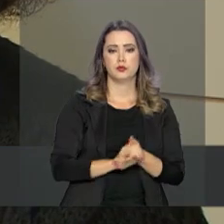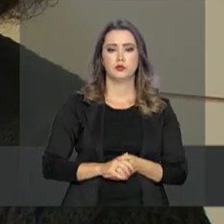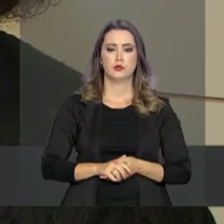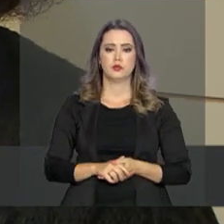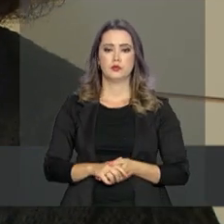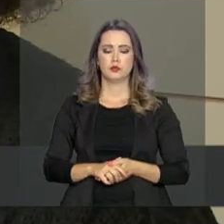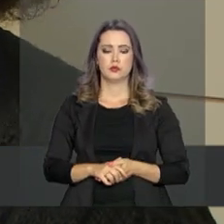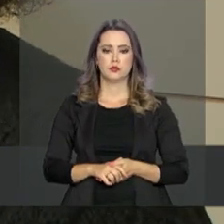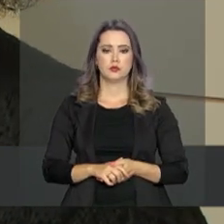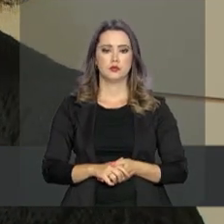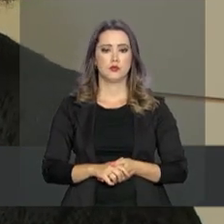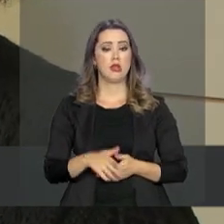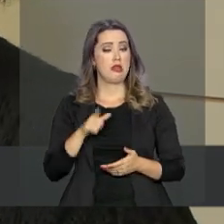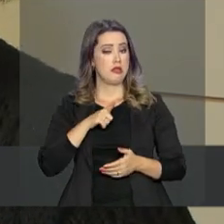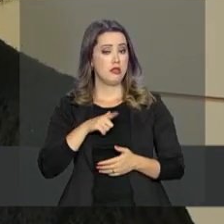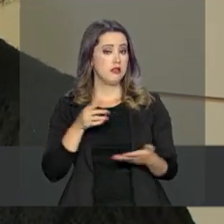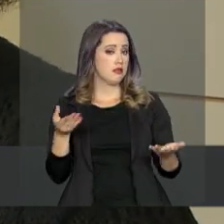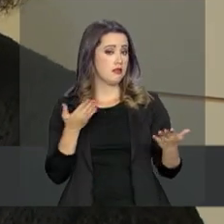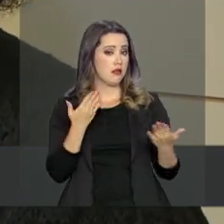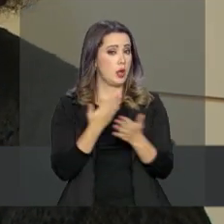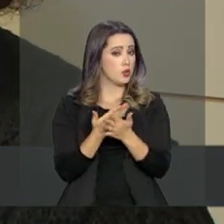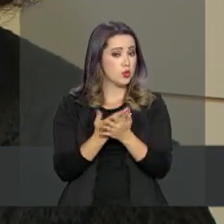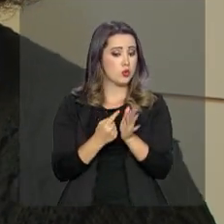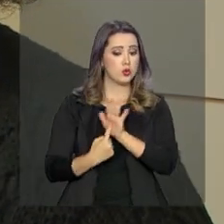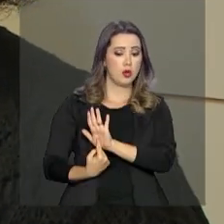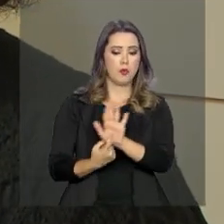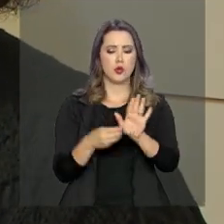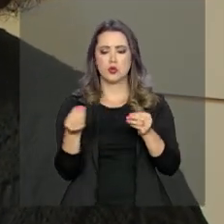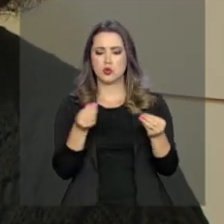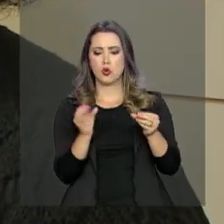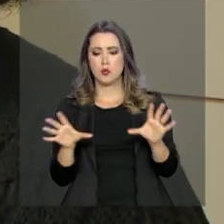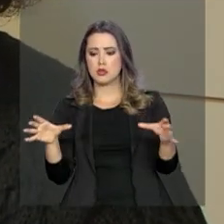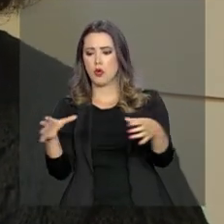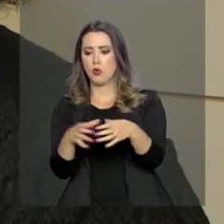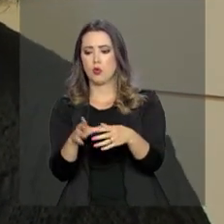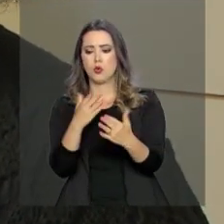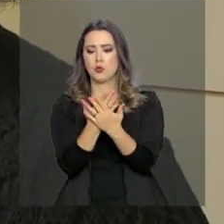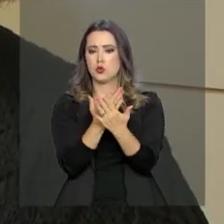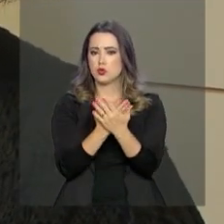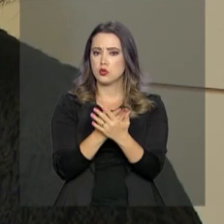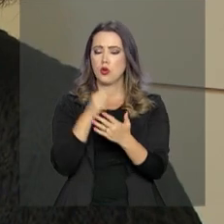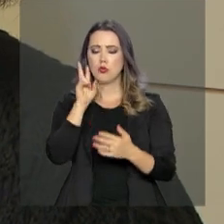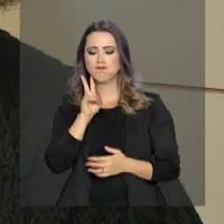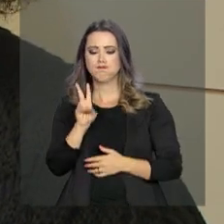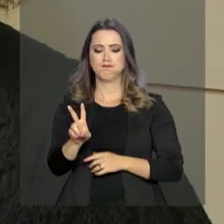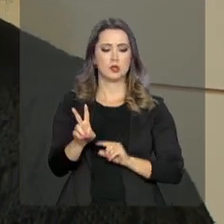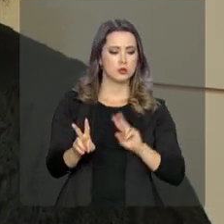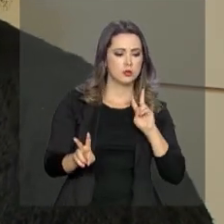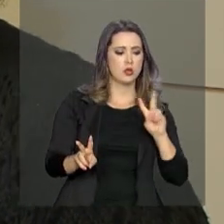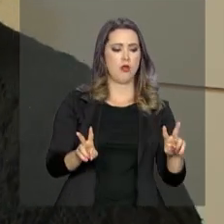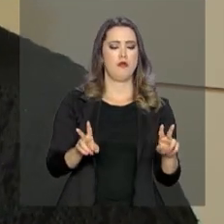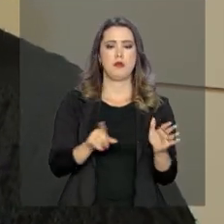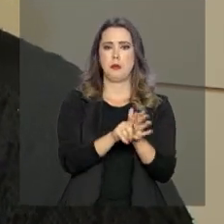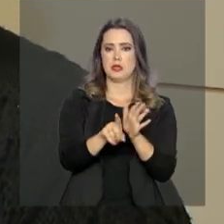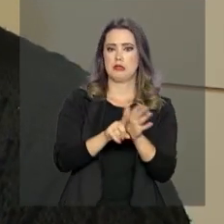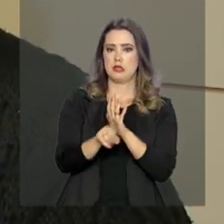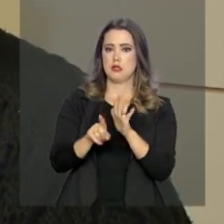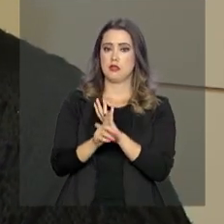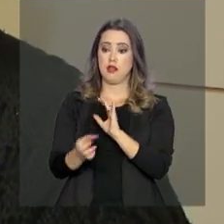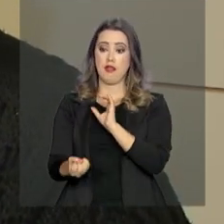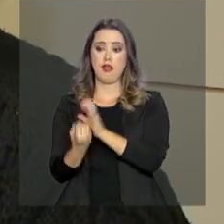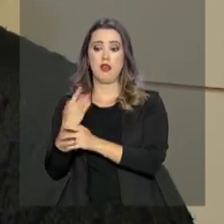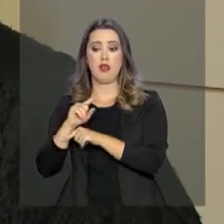de como está essa sua rede é que você olha e a partir dos dados do censo é que foram criados os